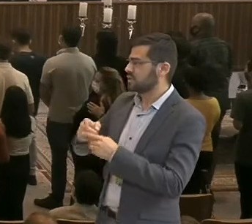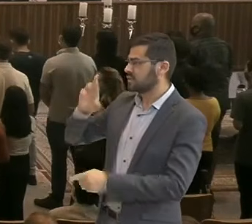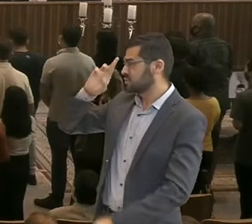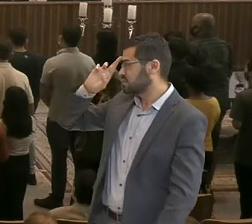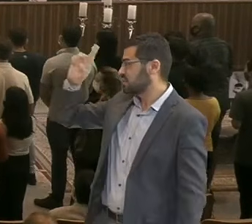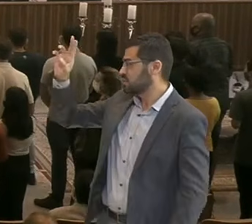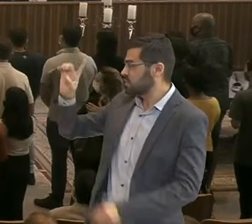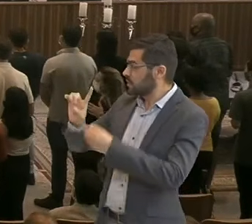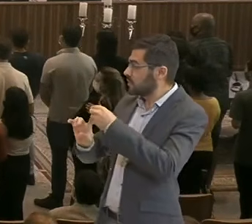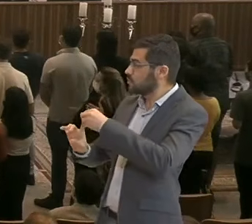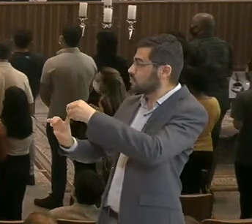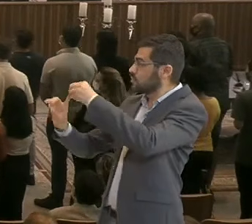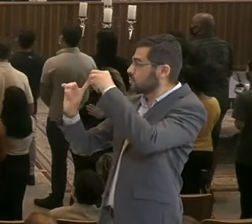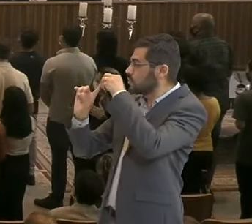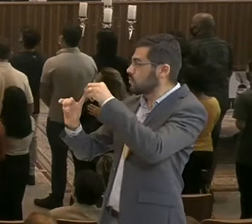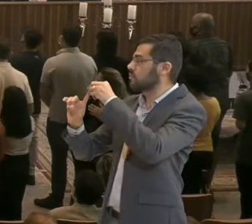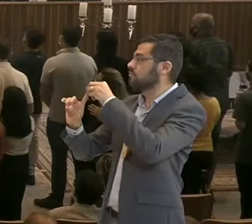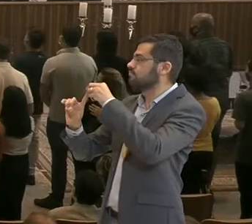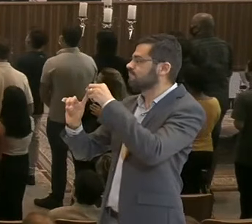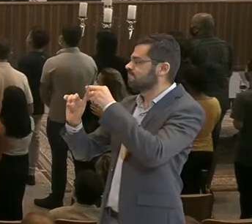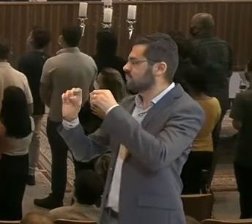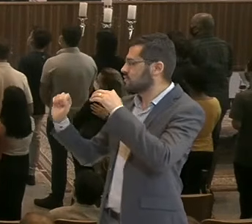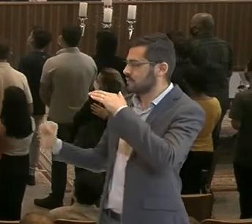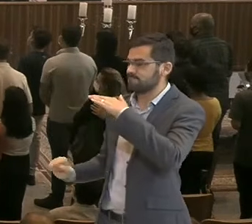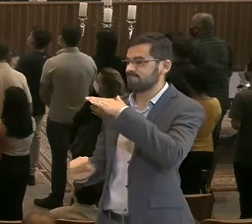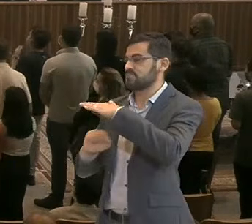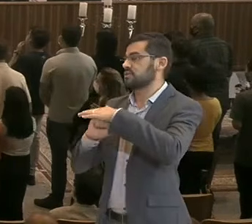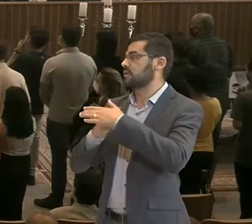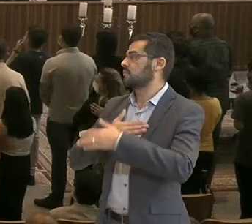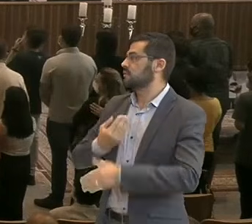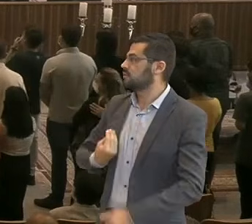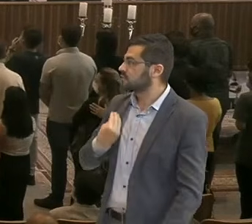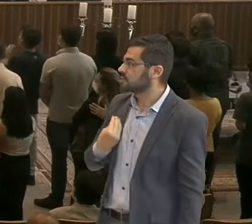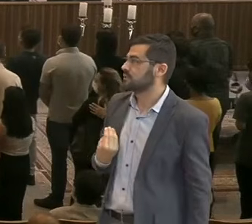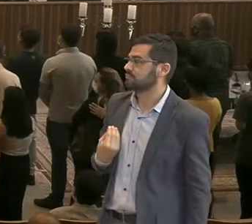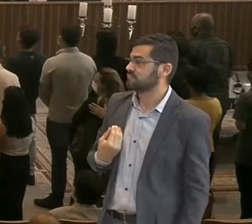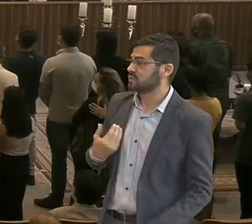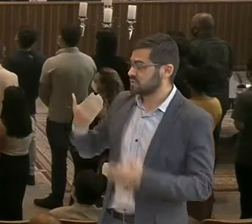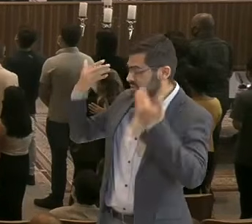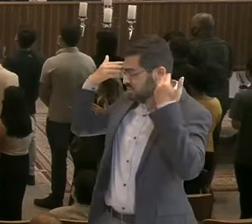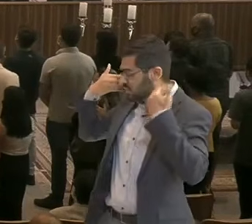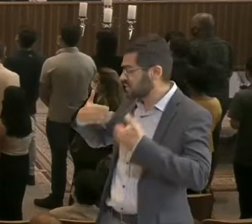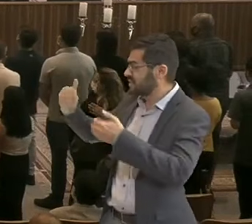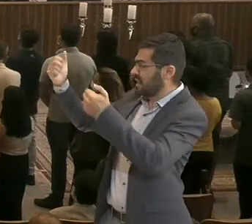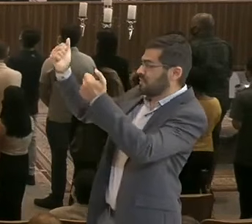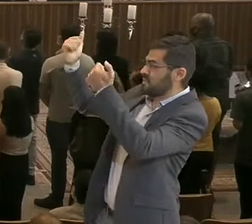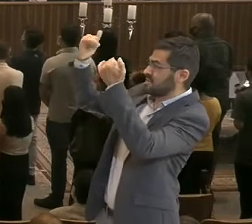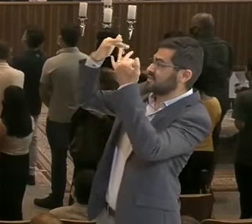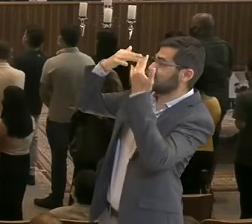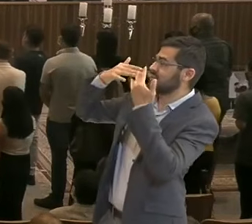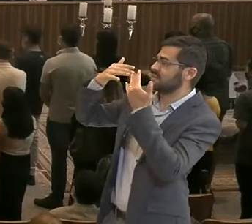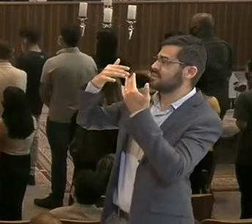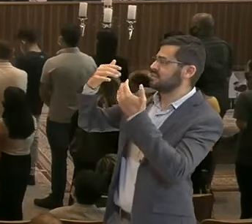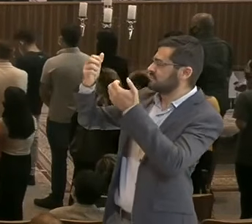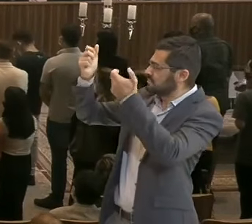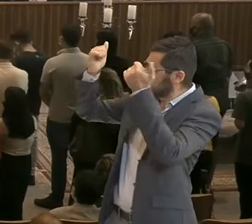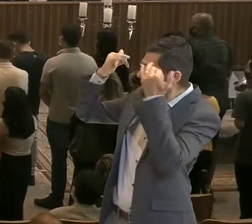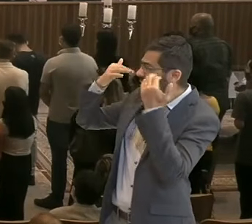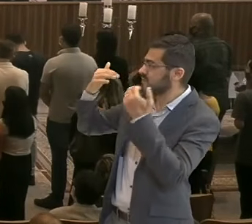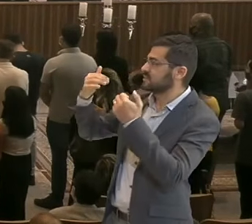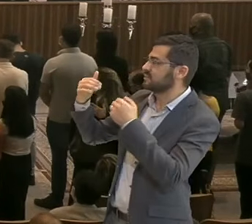a fonte que vai fluir daqui. Eu vim aqui, Senhor, para o Senhor derramar dessa fonte